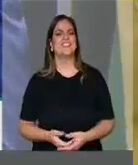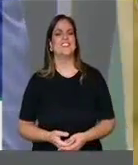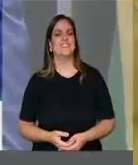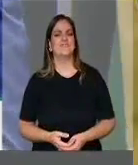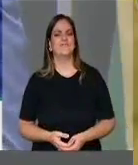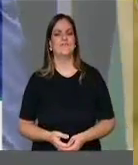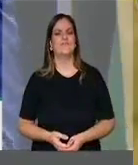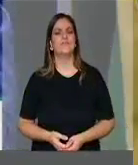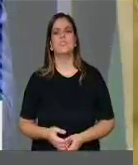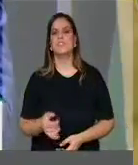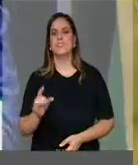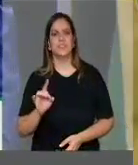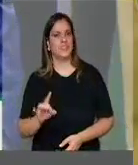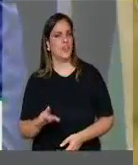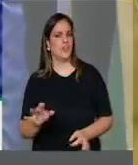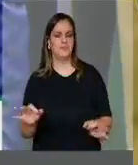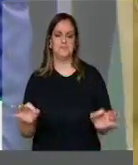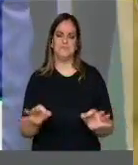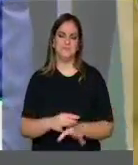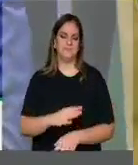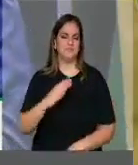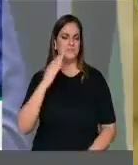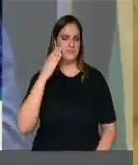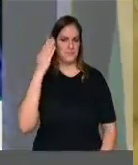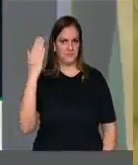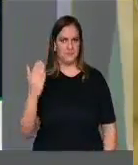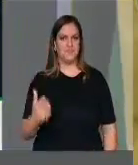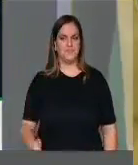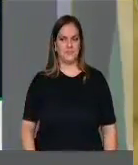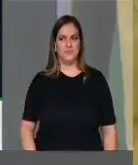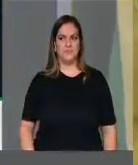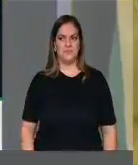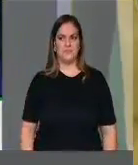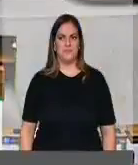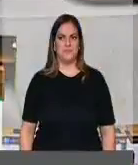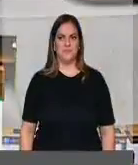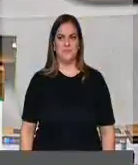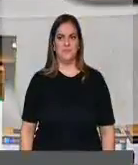não deveria existir. Era isso, senhor presidente, senhores deputados. Muito obrigado. Obrigado. Okay.